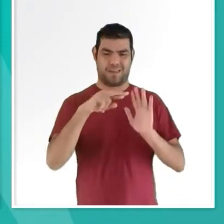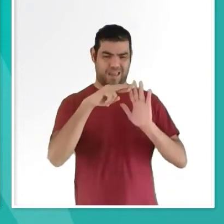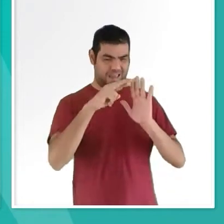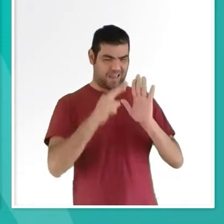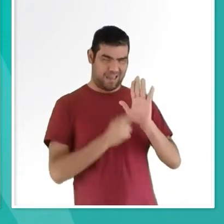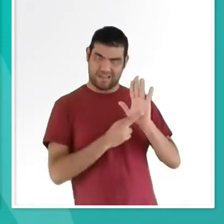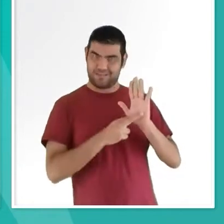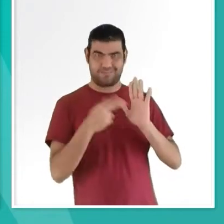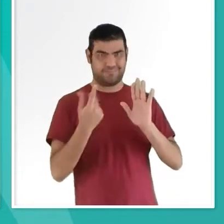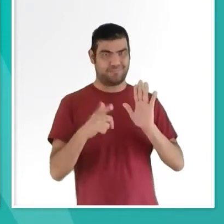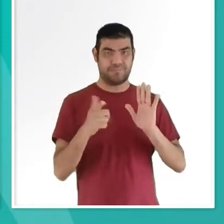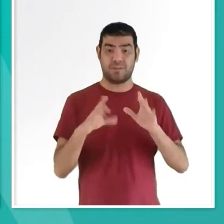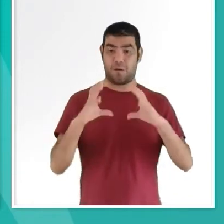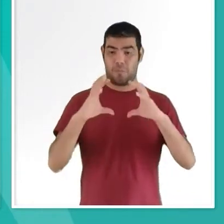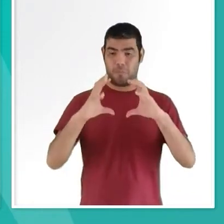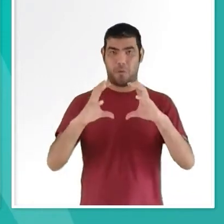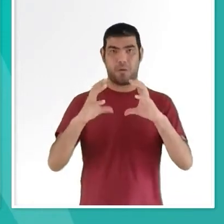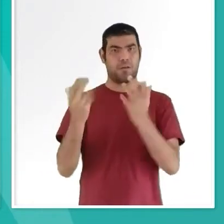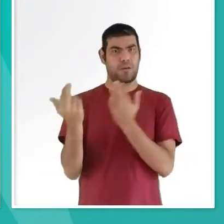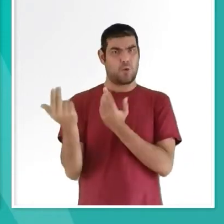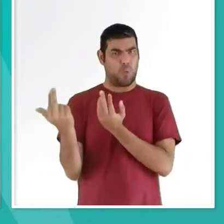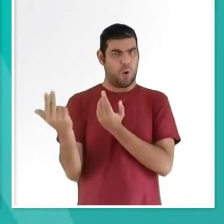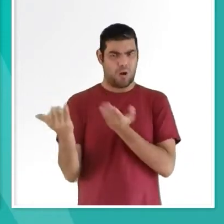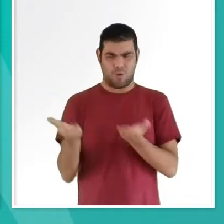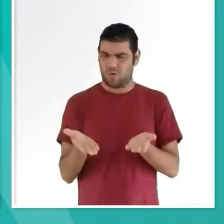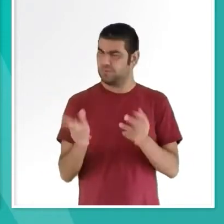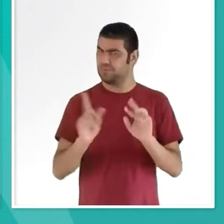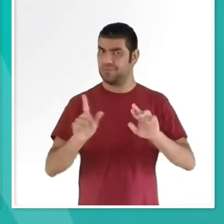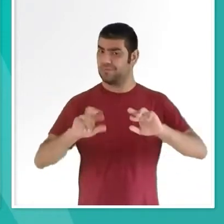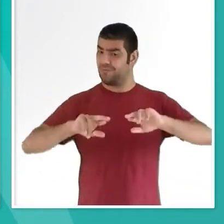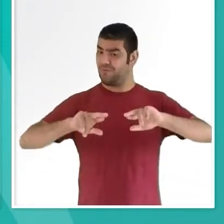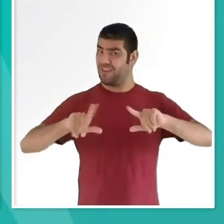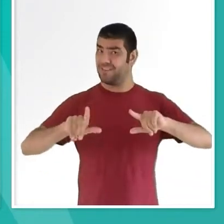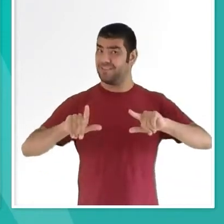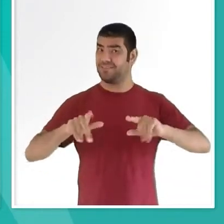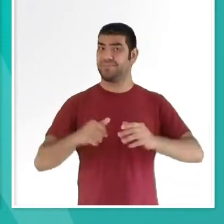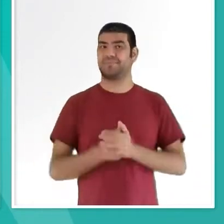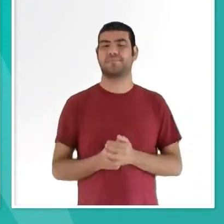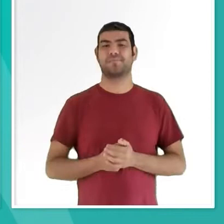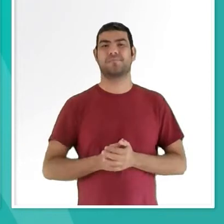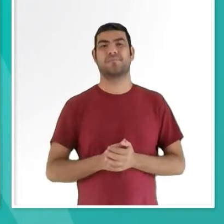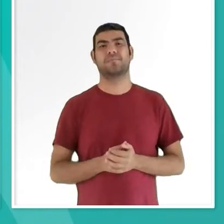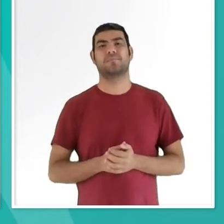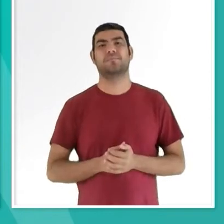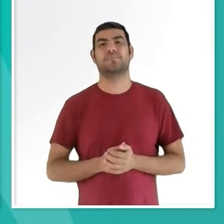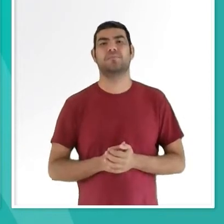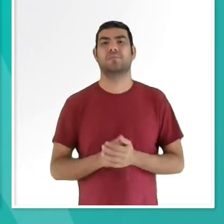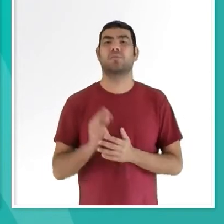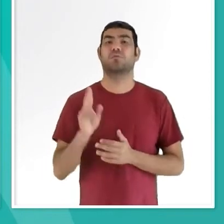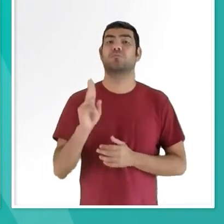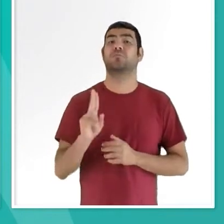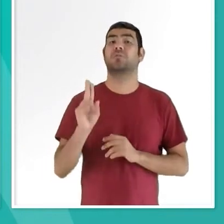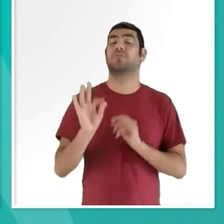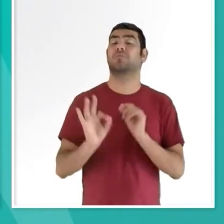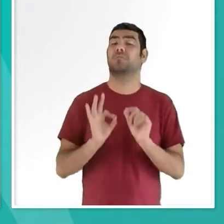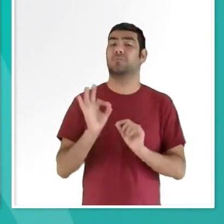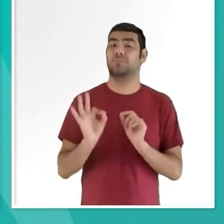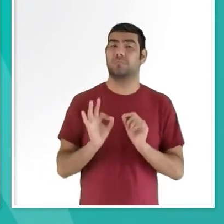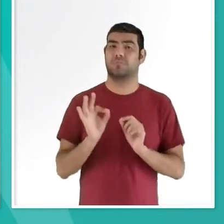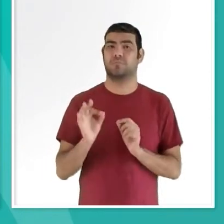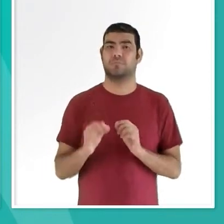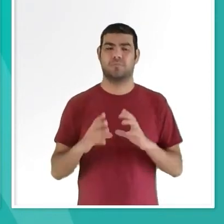borracha como as que tem hoje. Então, para isso, geralmente eles utilizavam uma espécie de bola feita